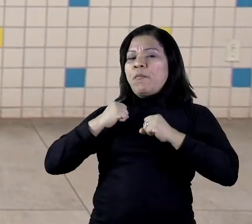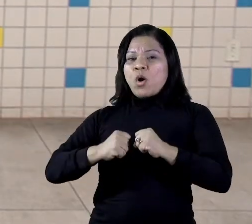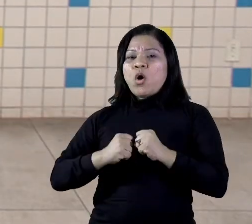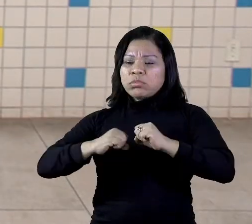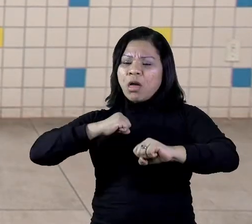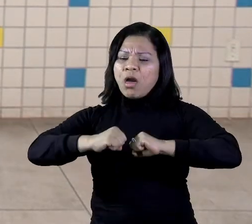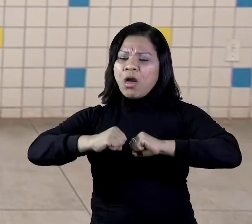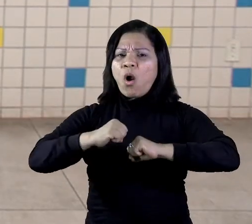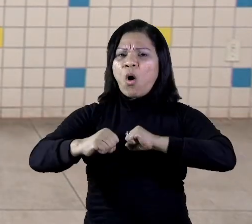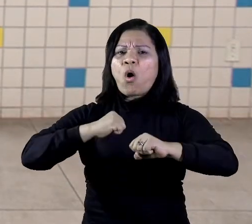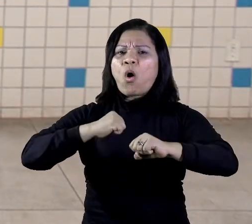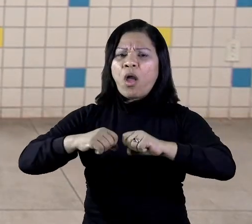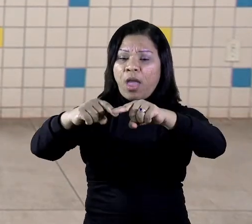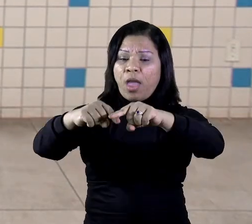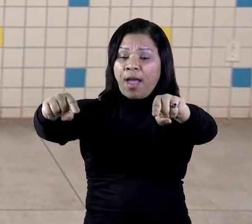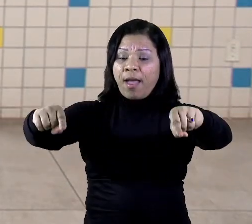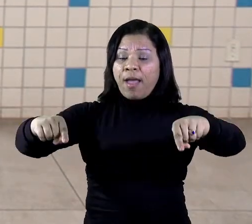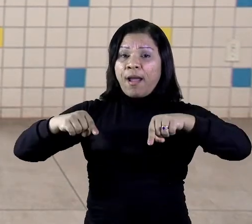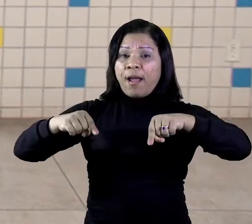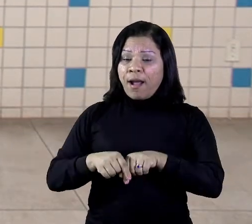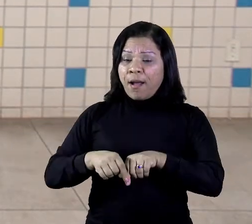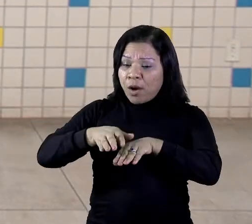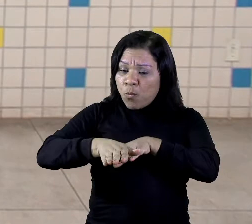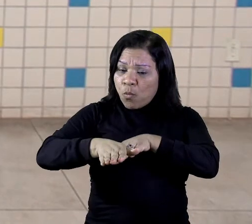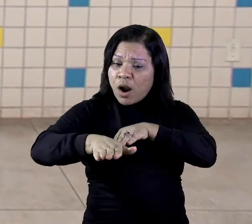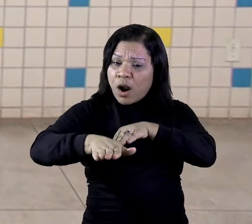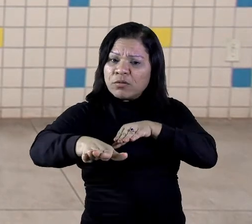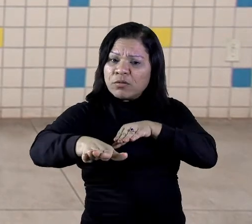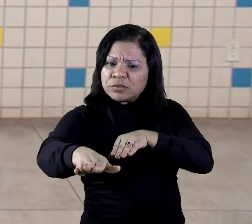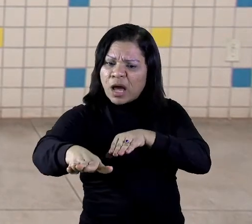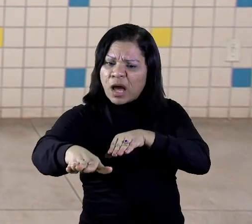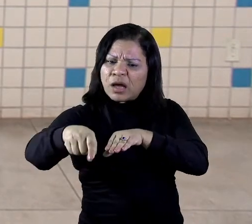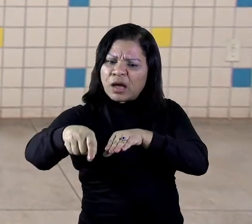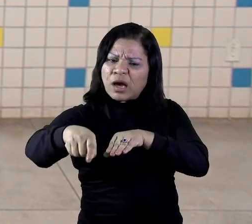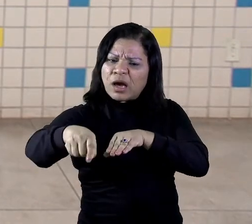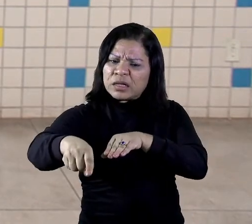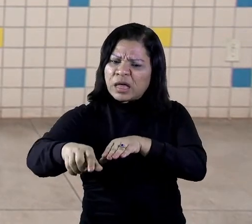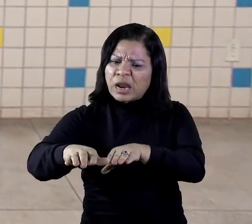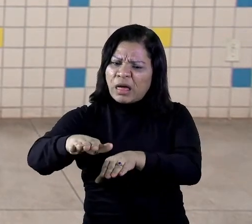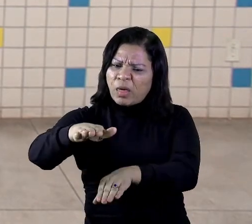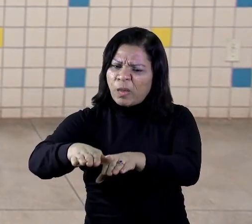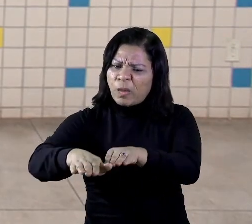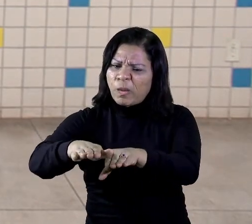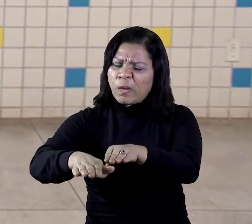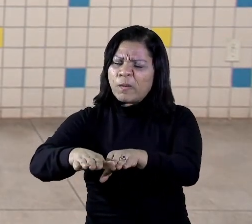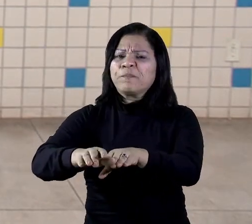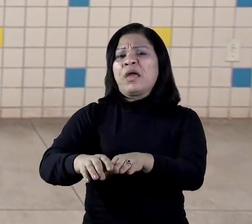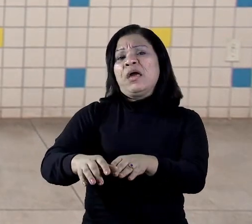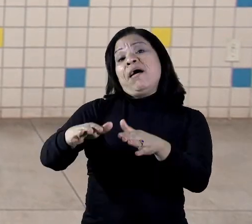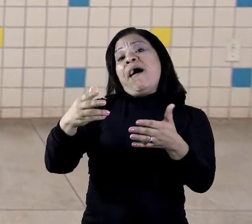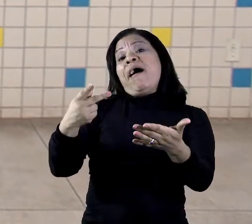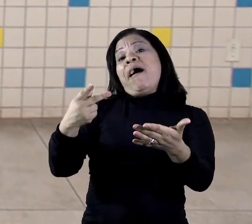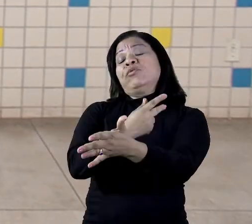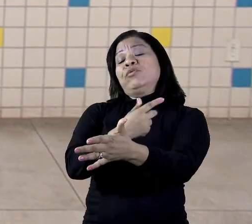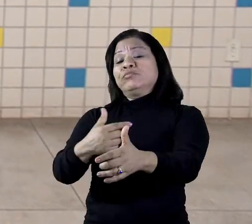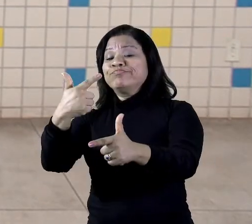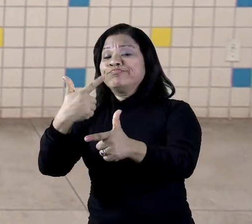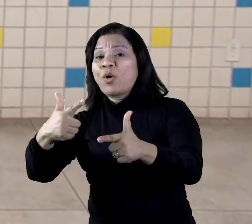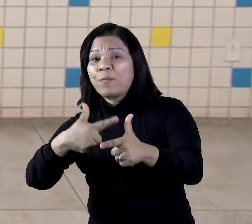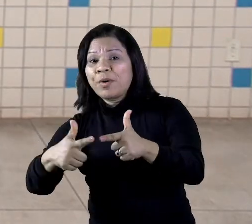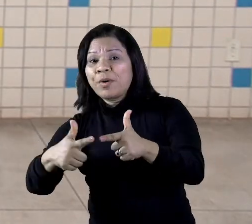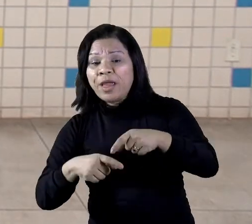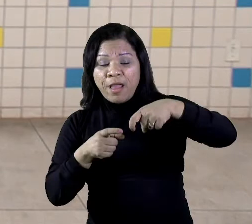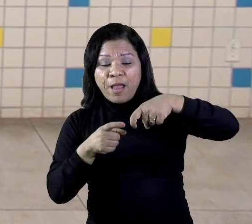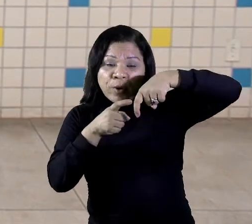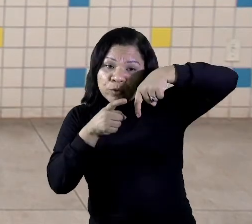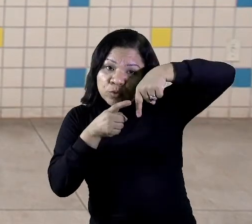campo ou a calçada que eu estou está desnivelado. Aí acontece o que é o problema no joelho, problema no tornozelo, problema no quadril. Por que